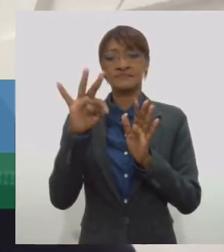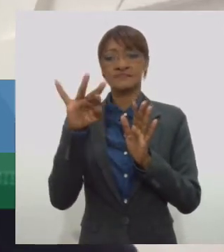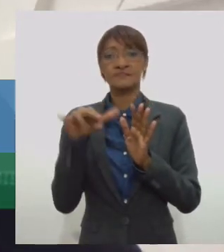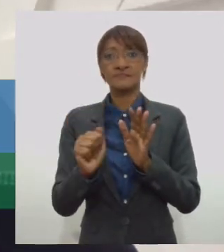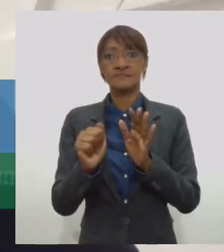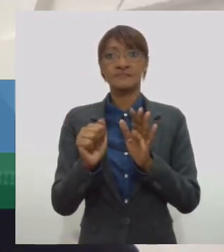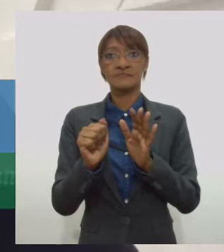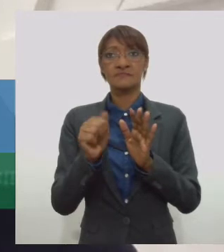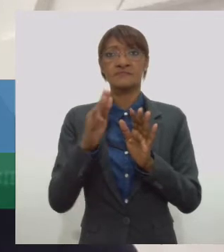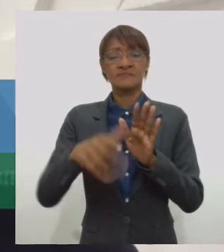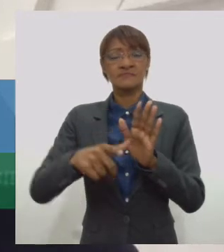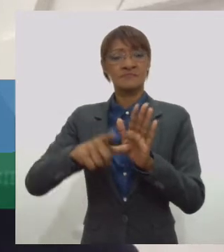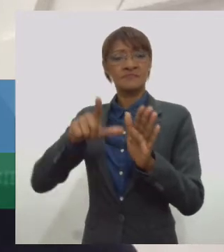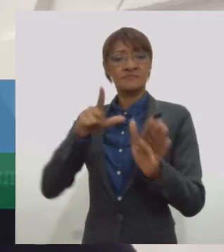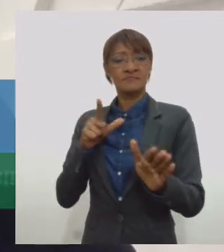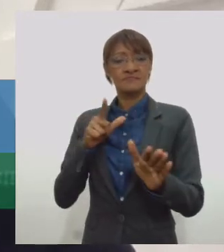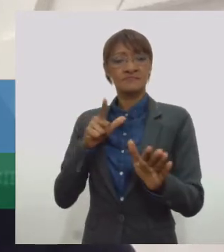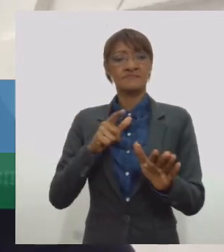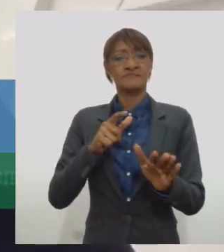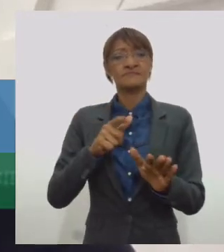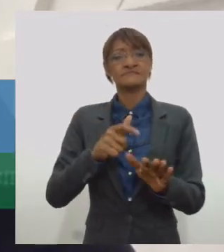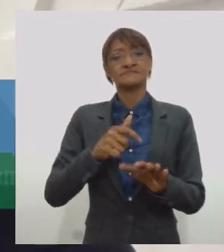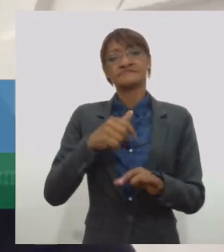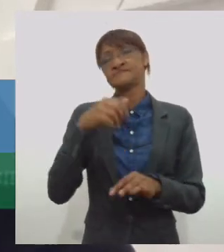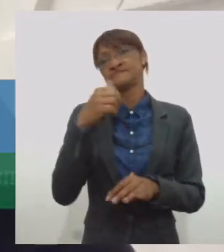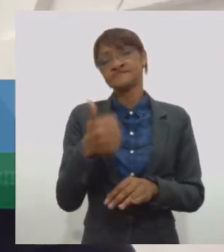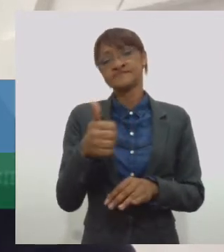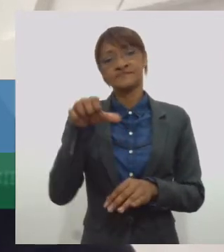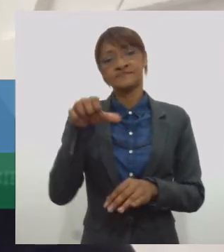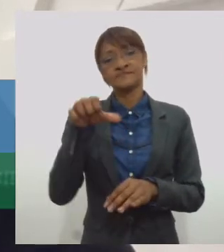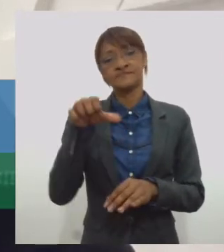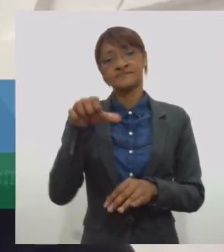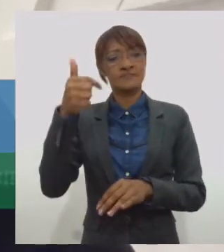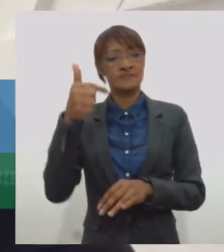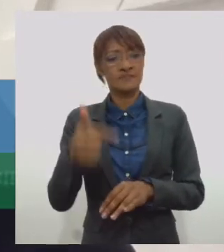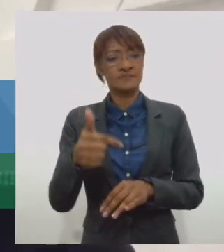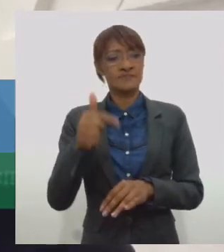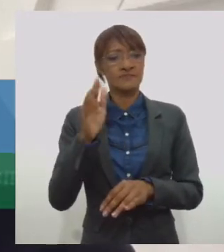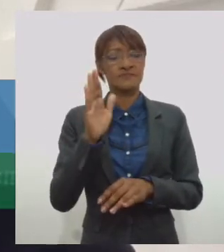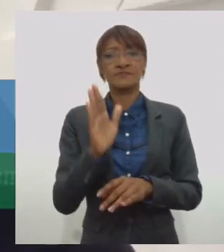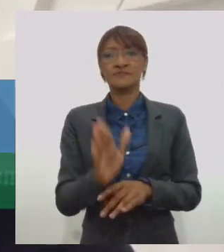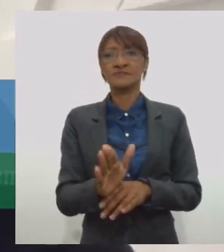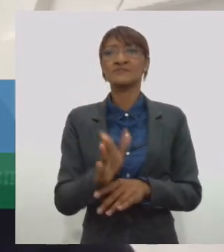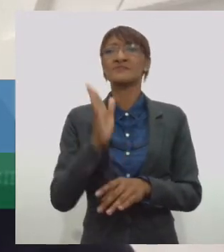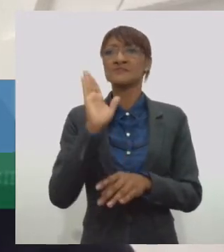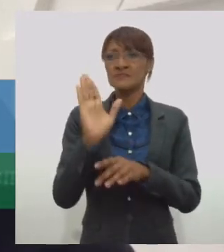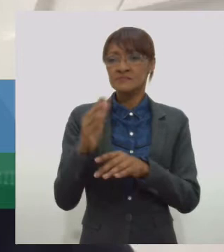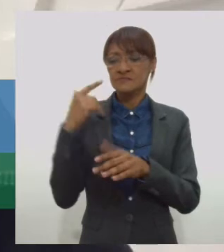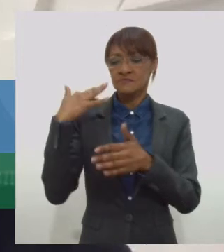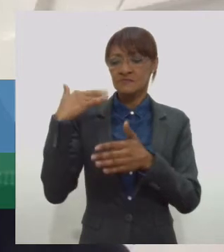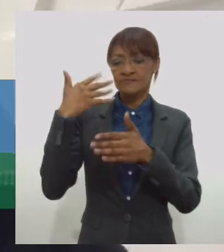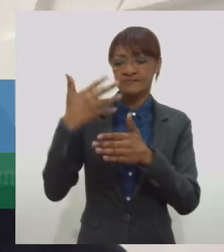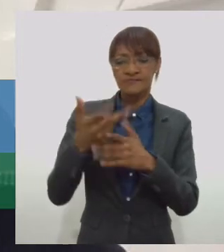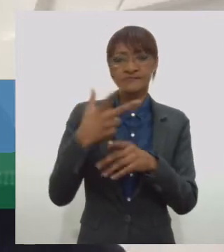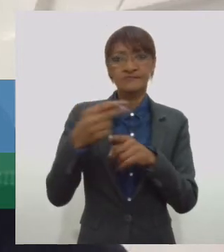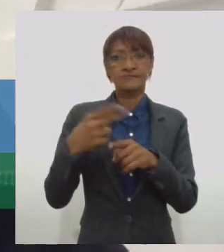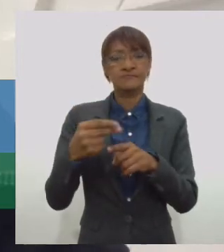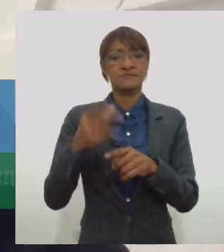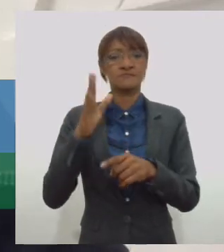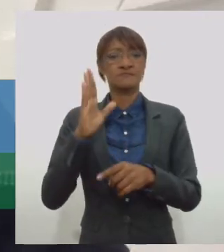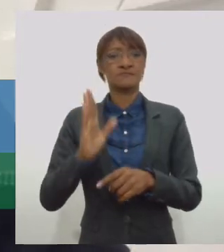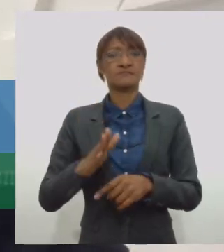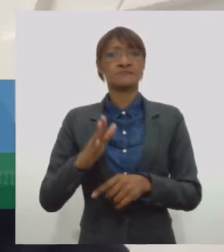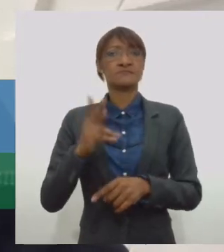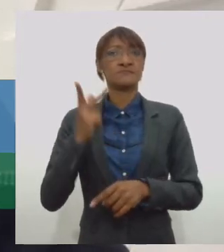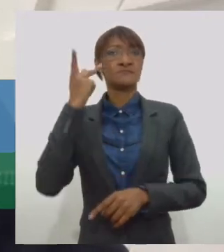desde 1992. E muitas conquistas já foram feitas pelos promotores, no caso dos